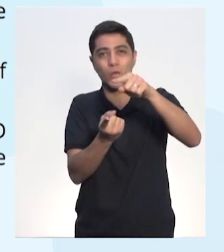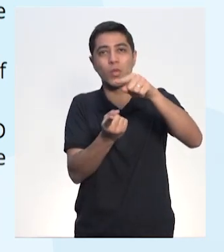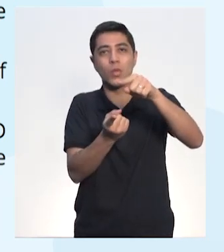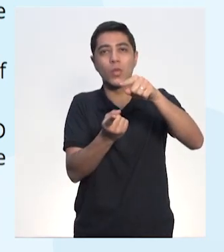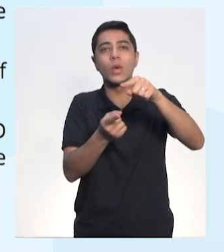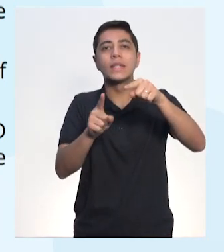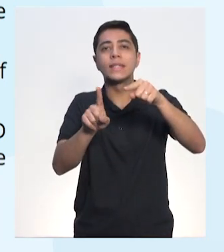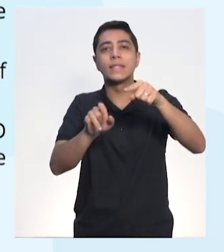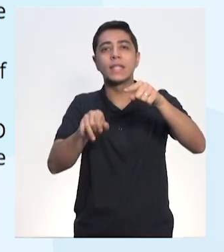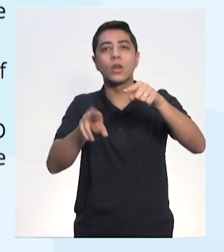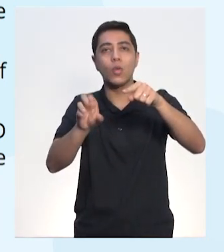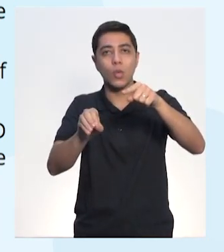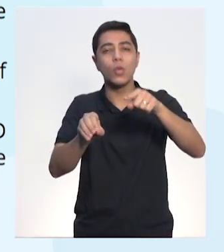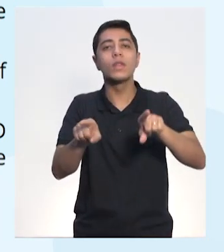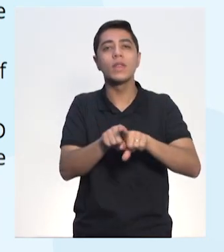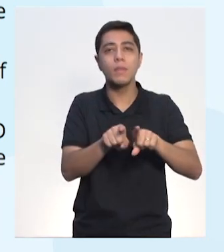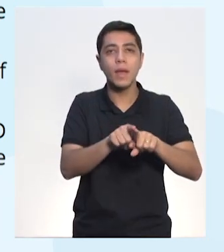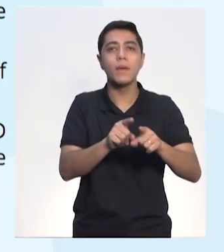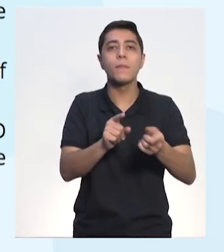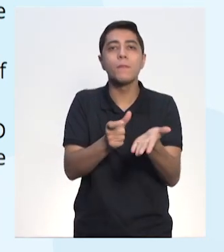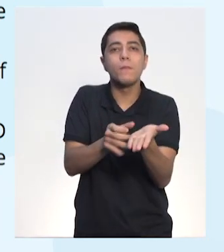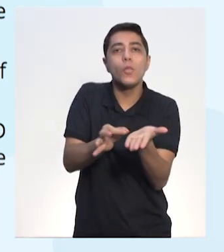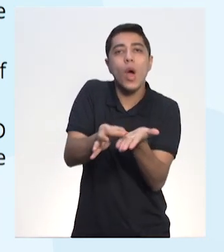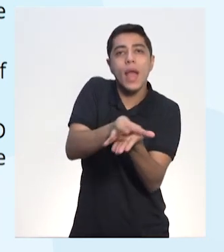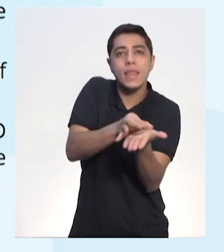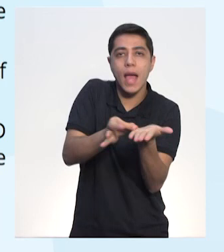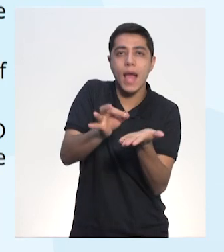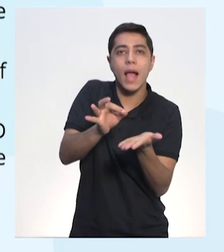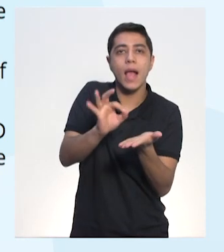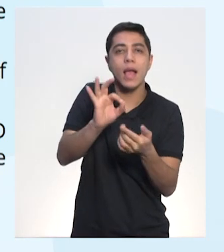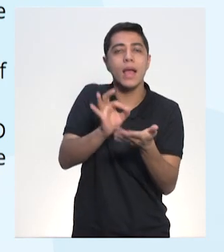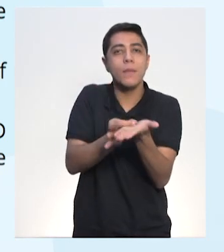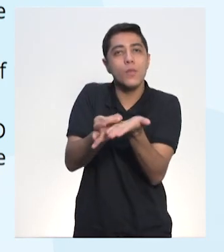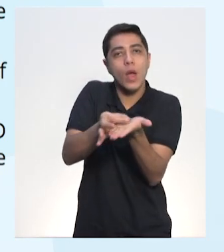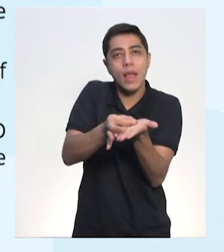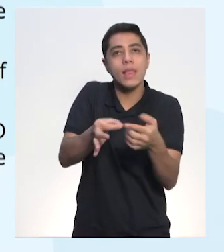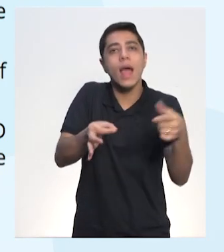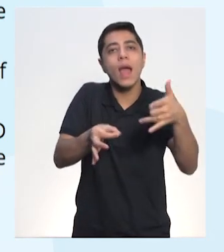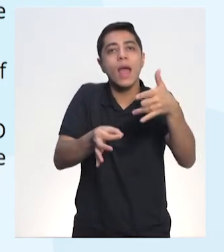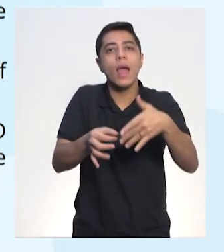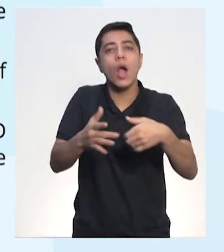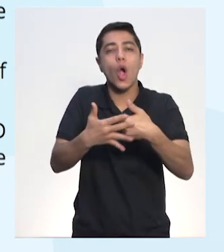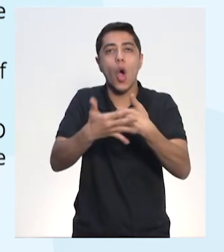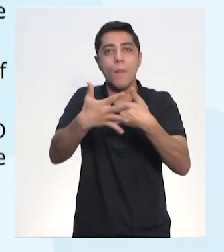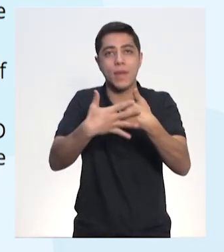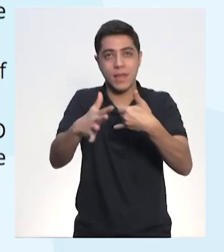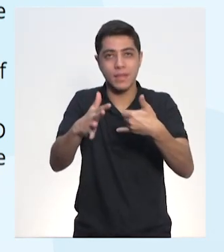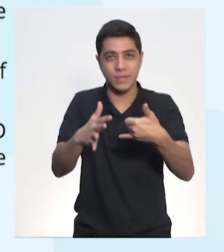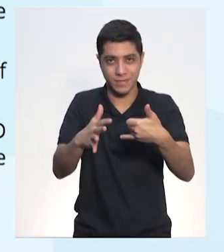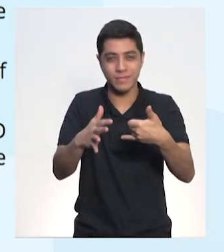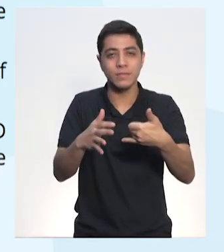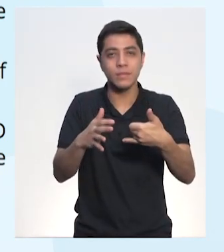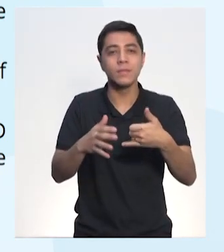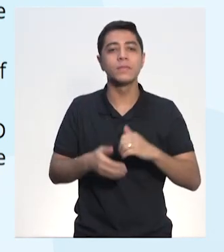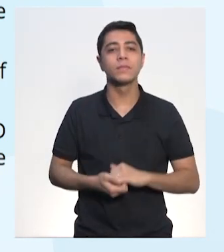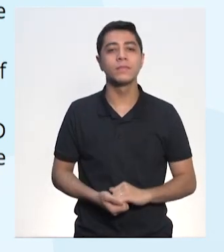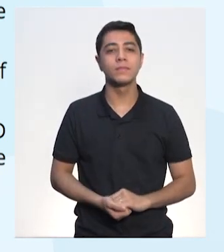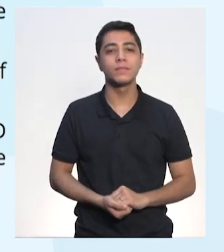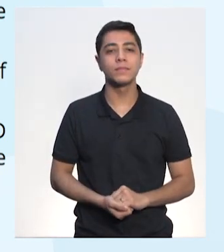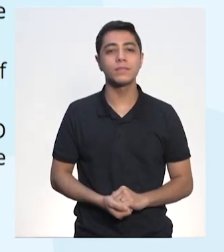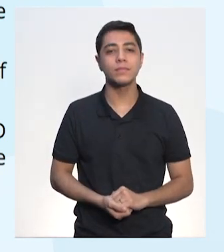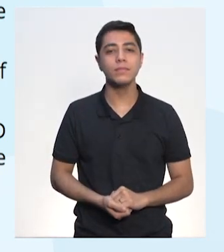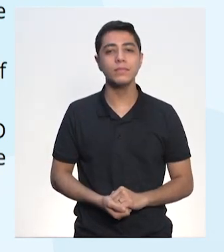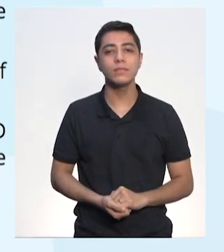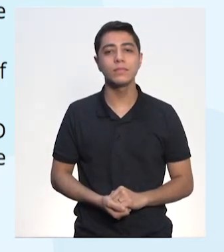cobre, One at each side. uma de cada lado. Insert half the coin into one edge of